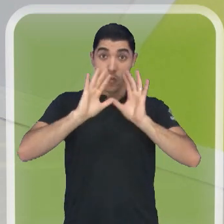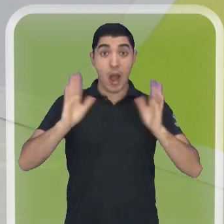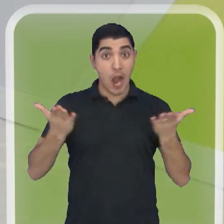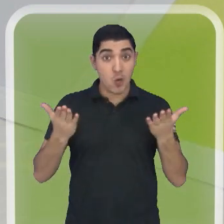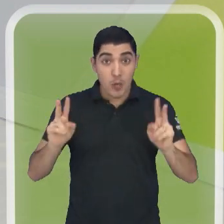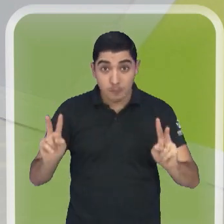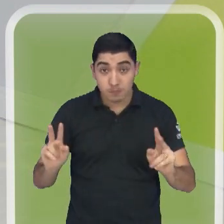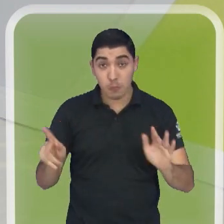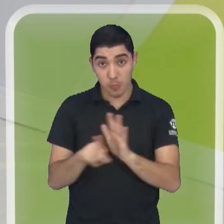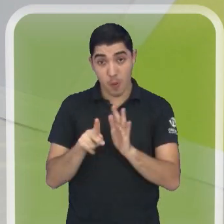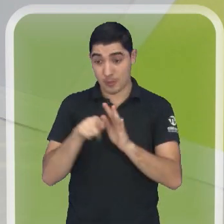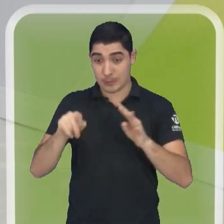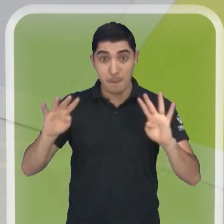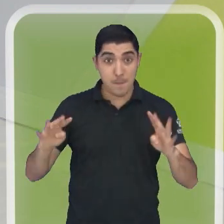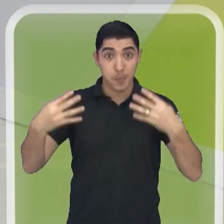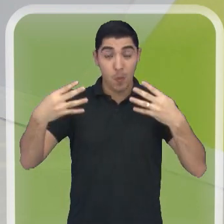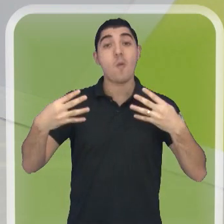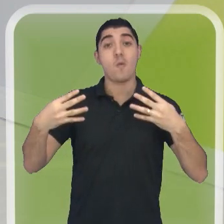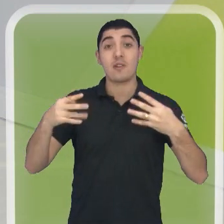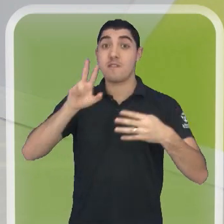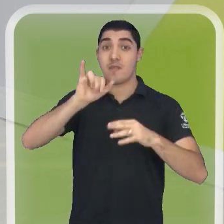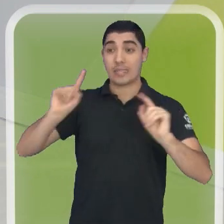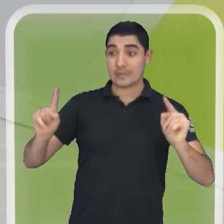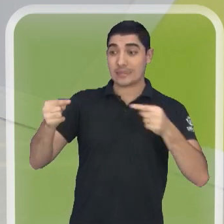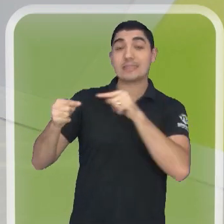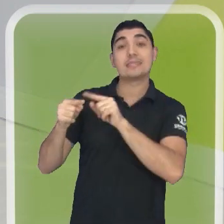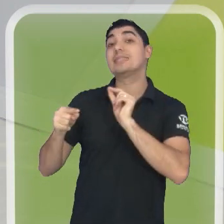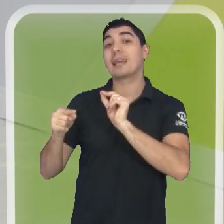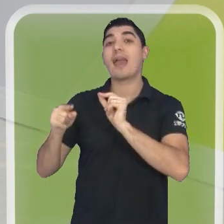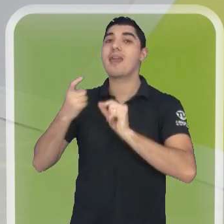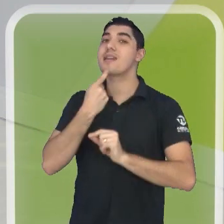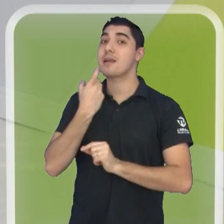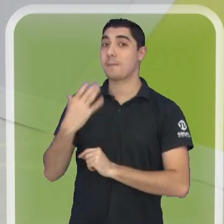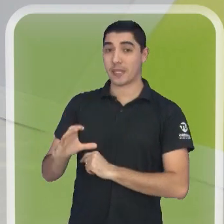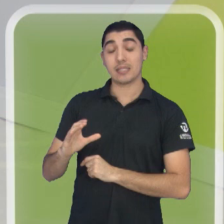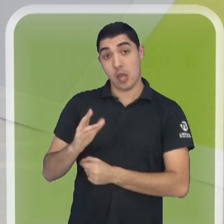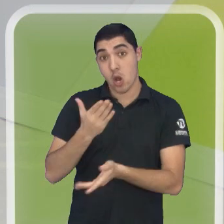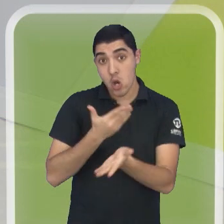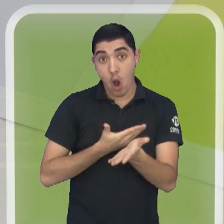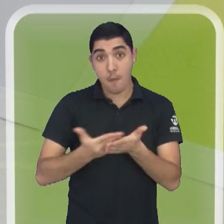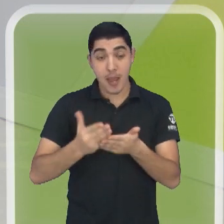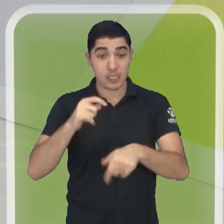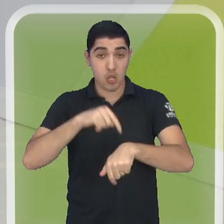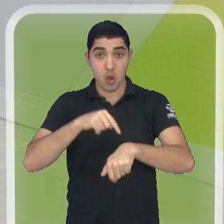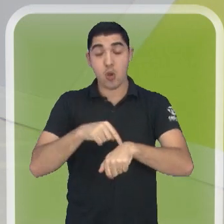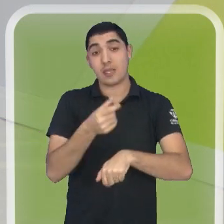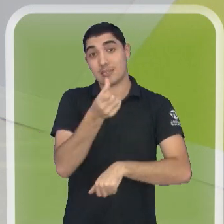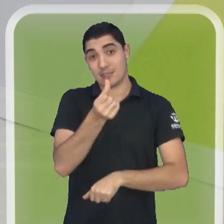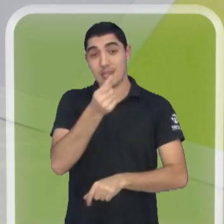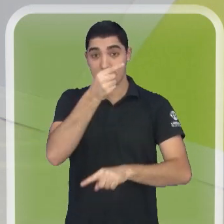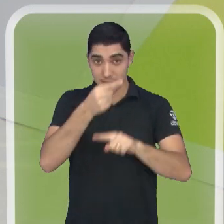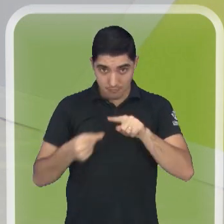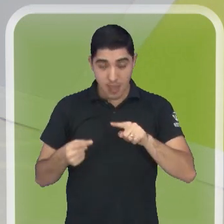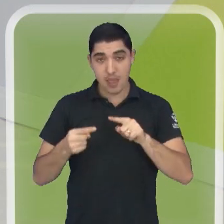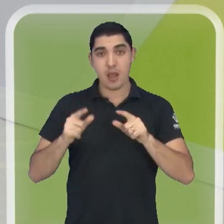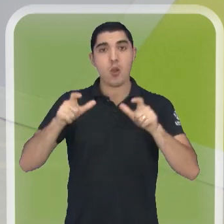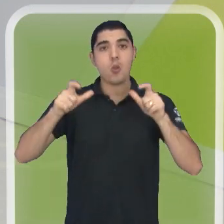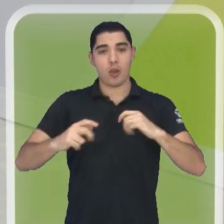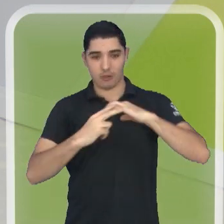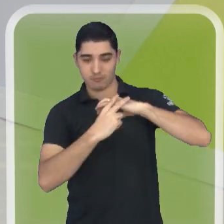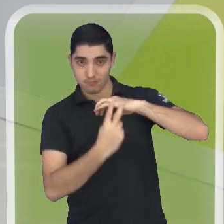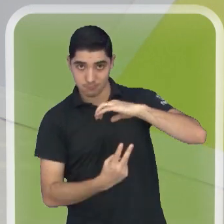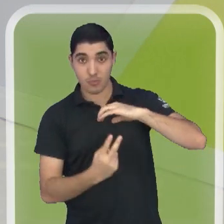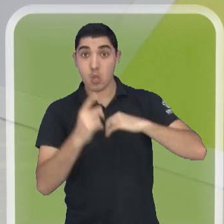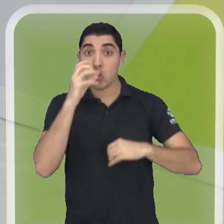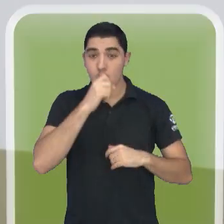na primeira partida dos playoffs de quartas de final. O jogo começa às 18h30 na Arena Farmaconde neste próximo